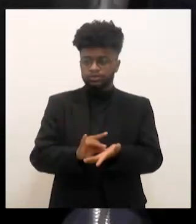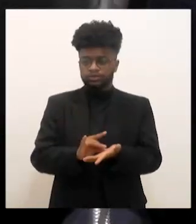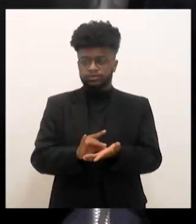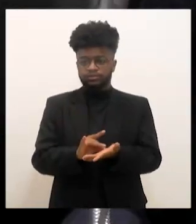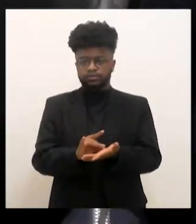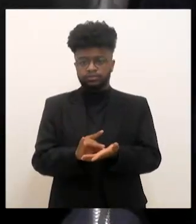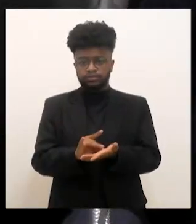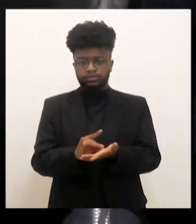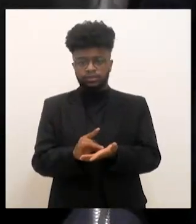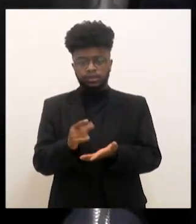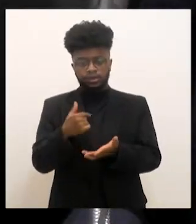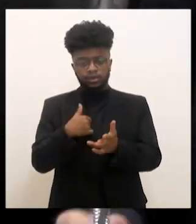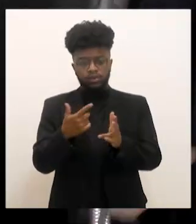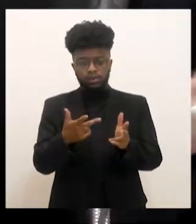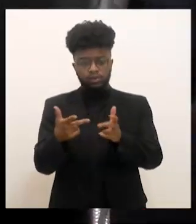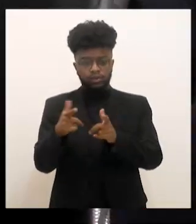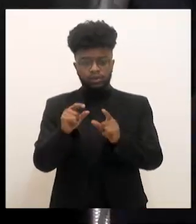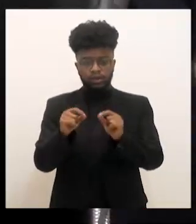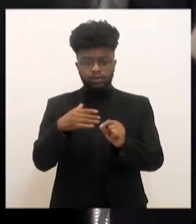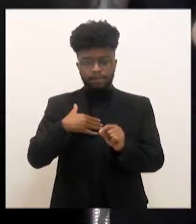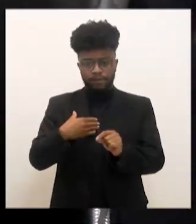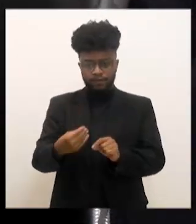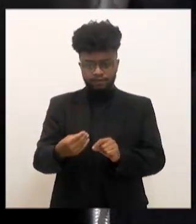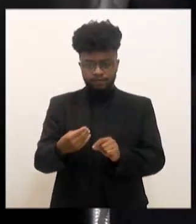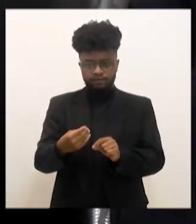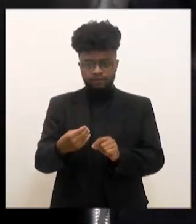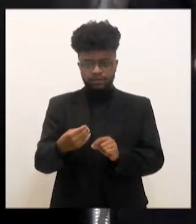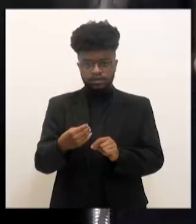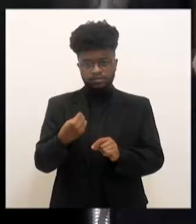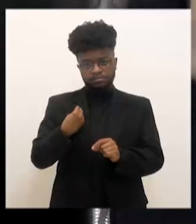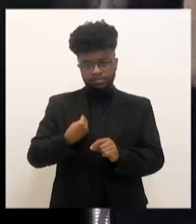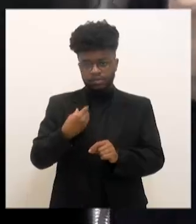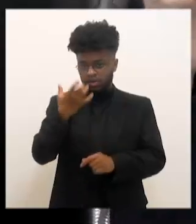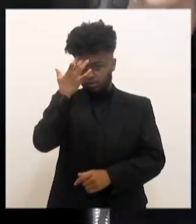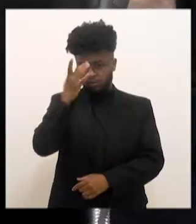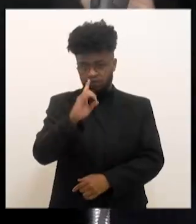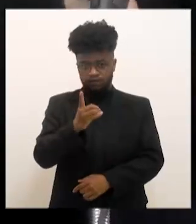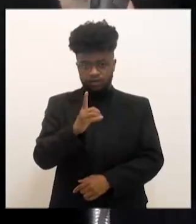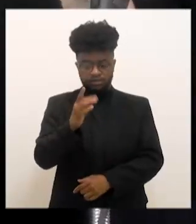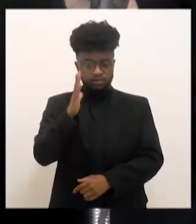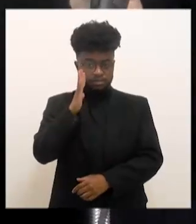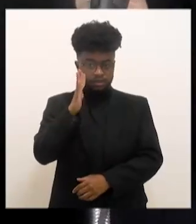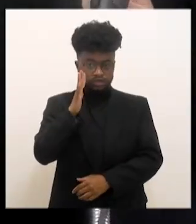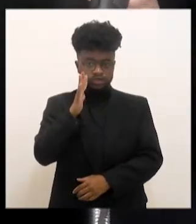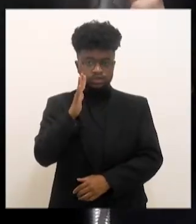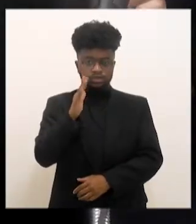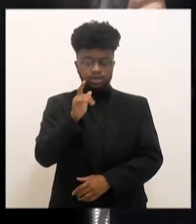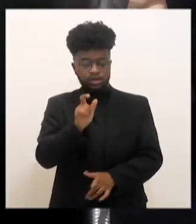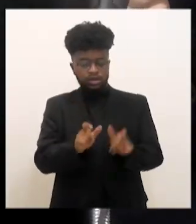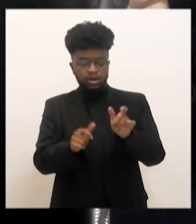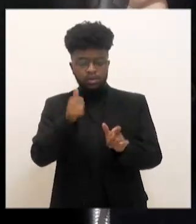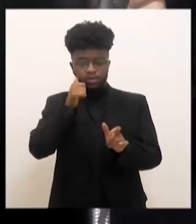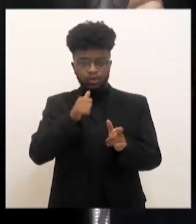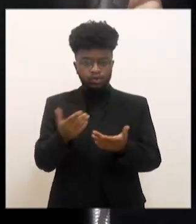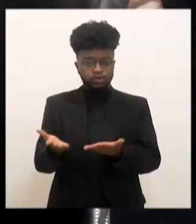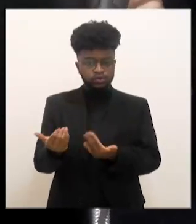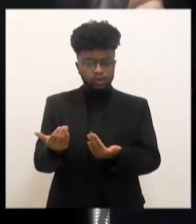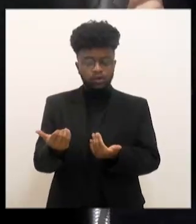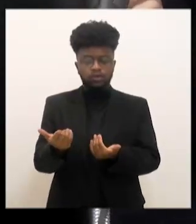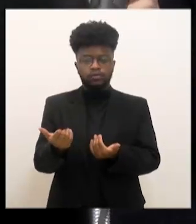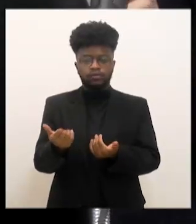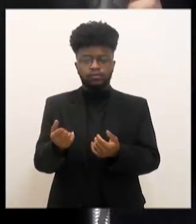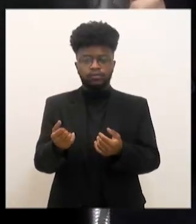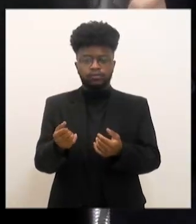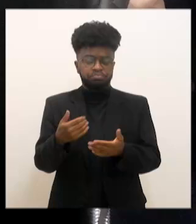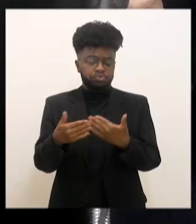o que eu vejo a minha filha passar não é fácil. E imagino aquelas pessoas, aquelas mulheres jovens,